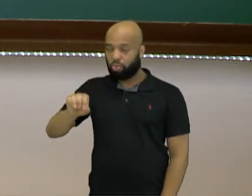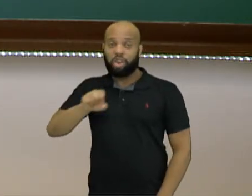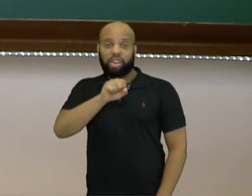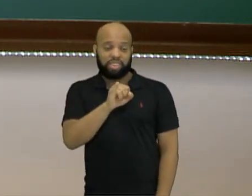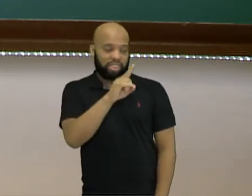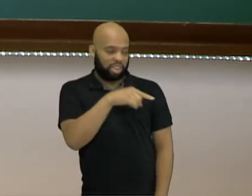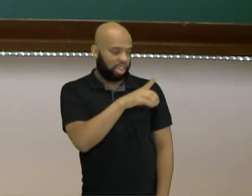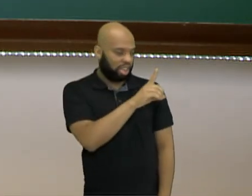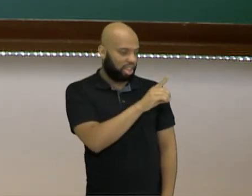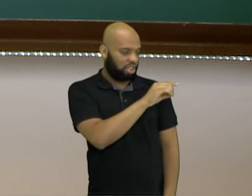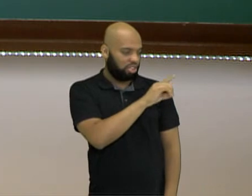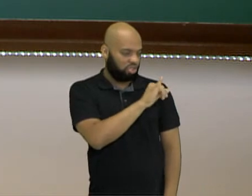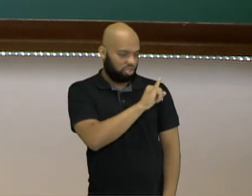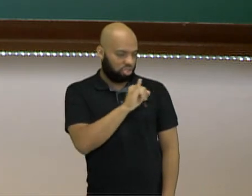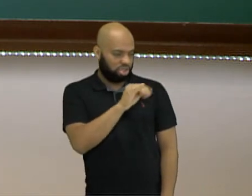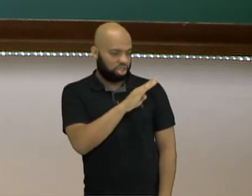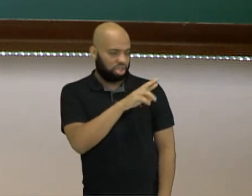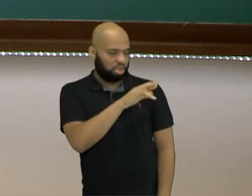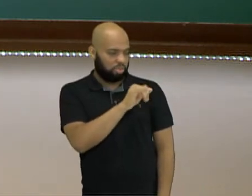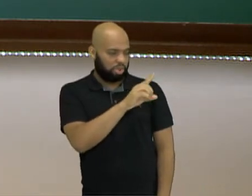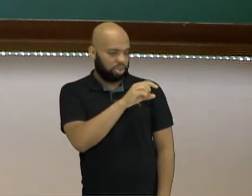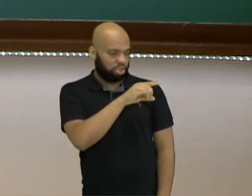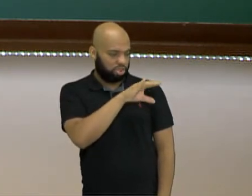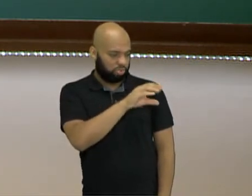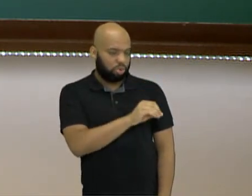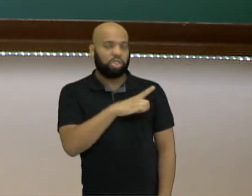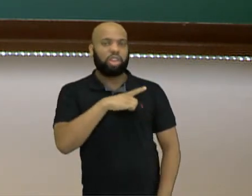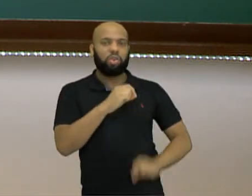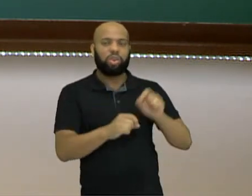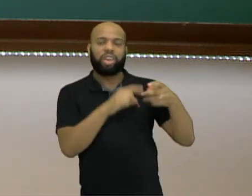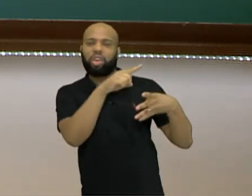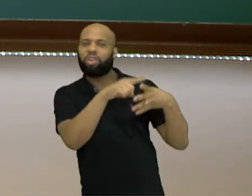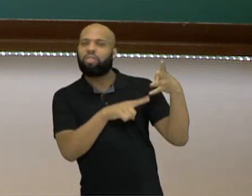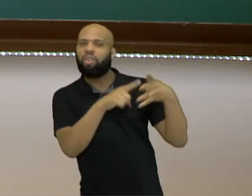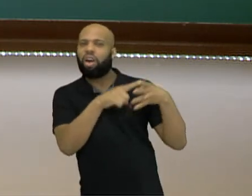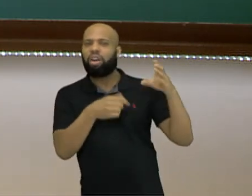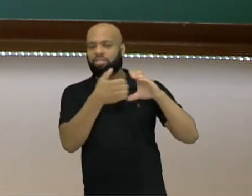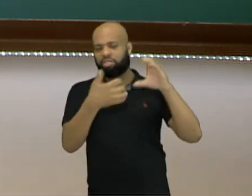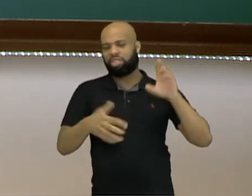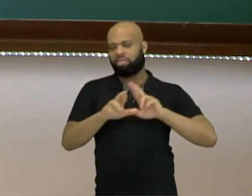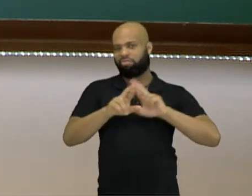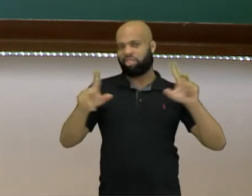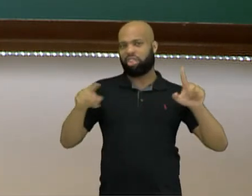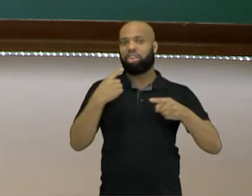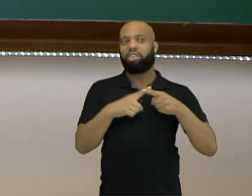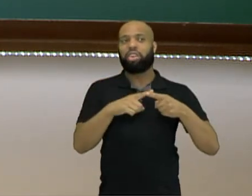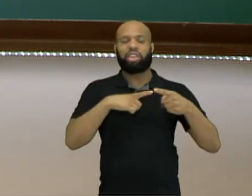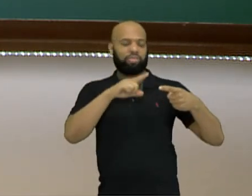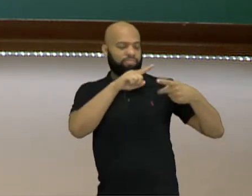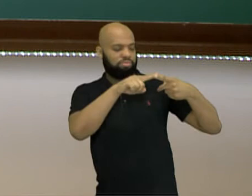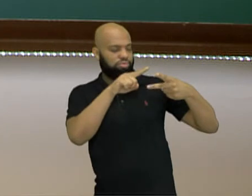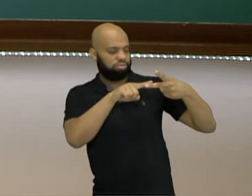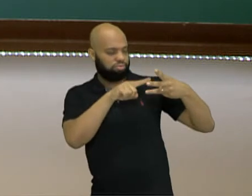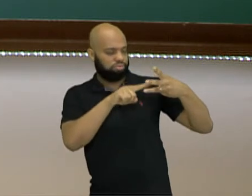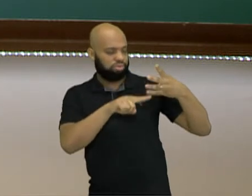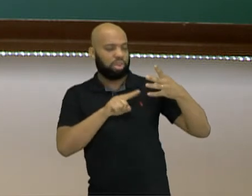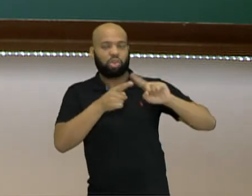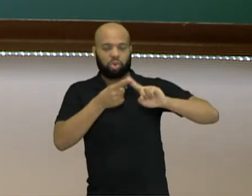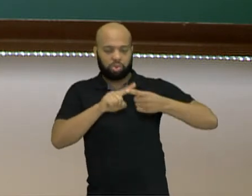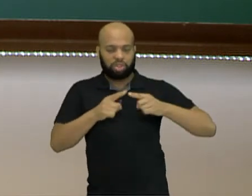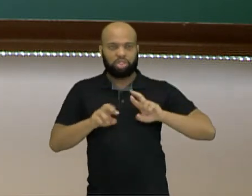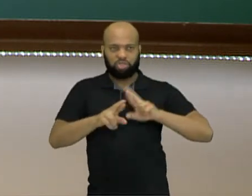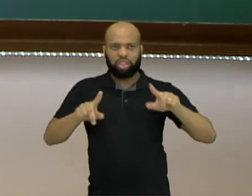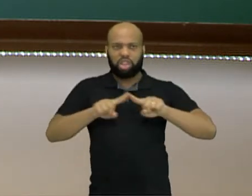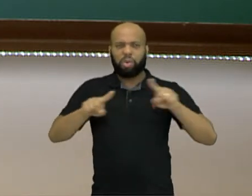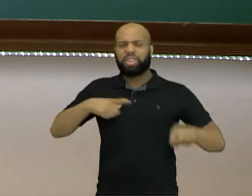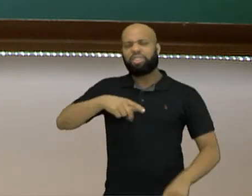duas características, eu posso formar 4 gametas diferentes, porque eu tenho 4 combinações diferentes. E quando eu estou falando de polihibridismo,